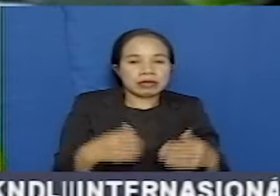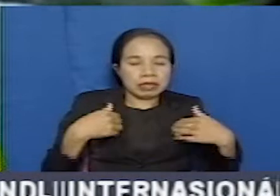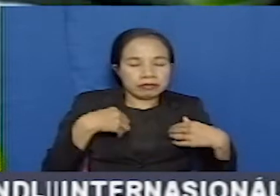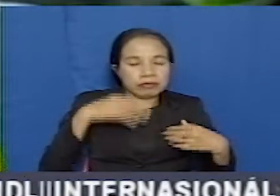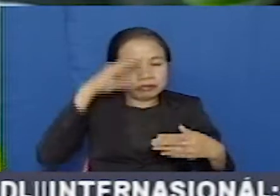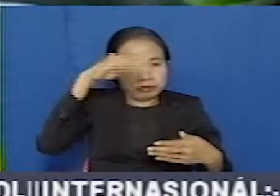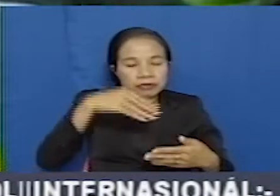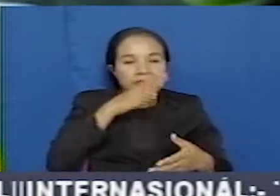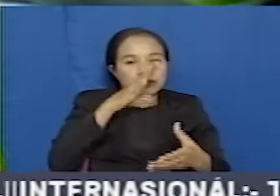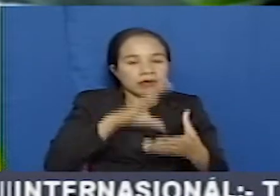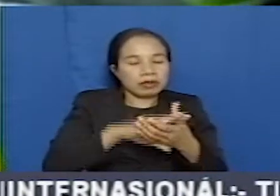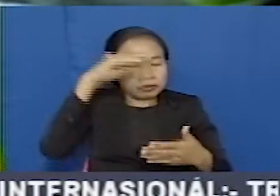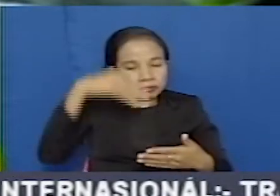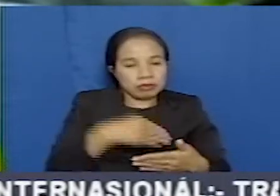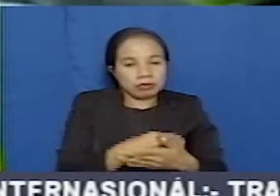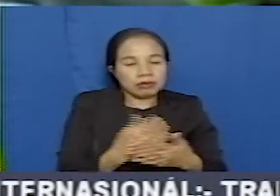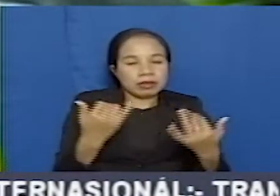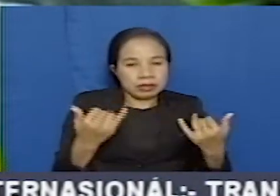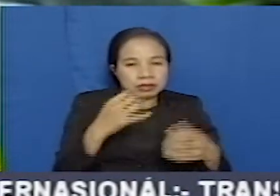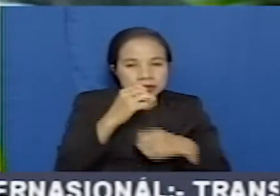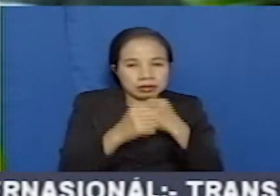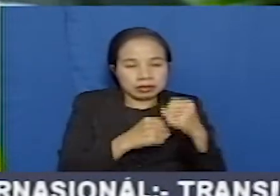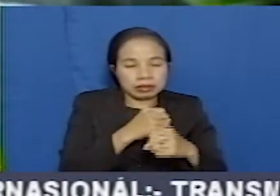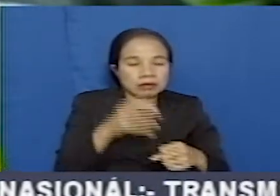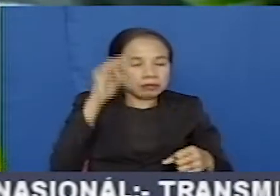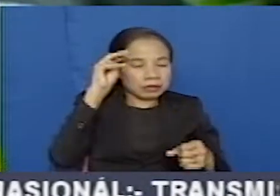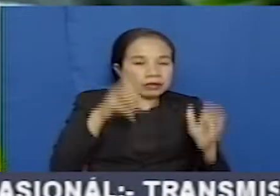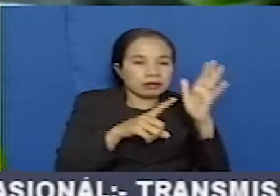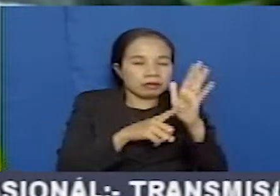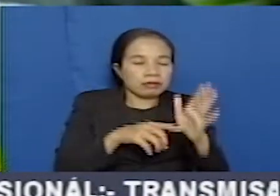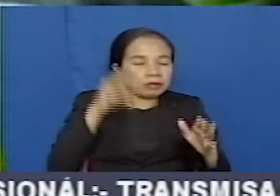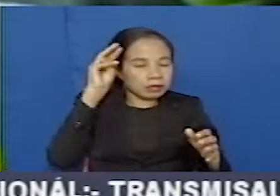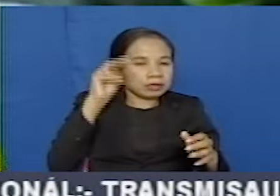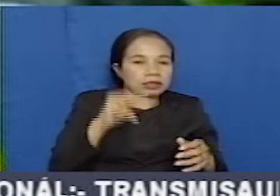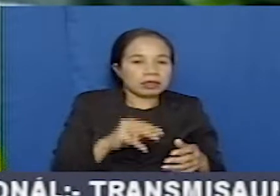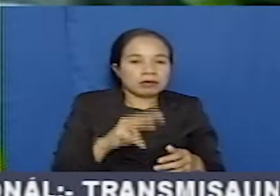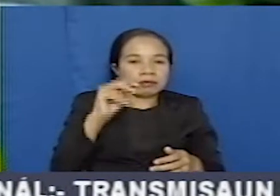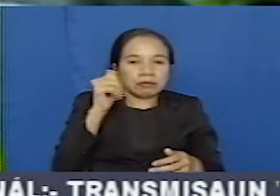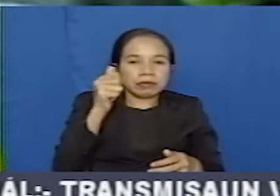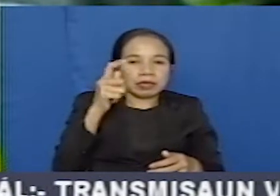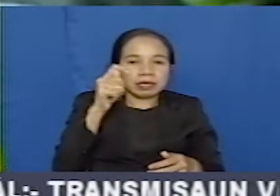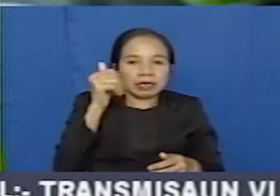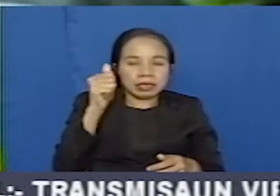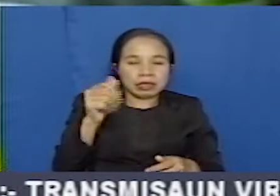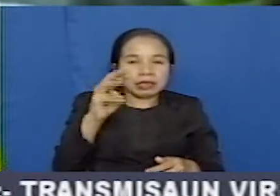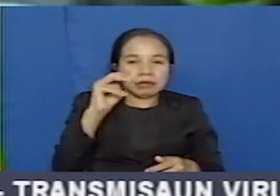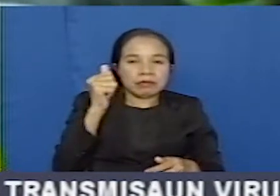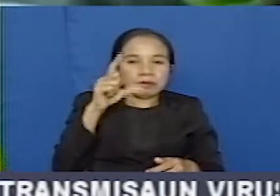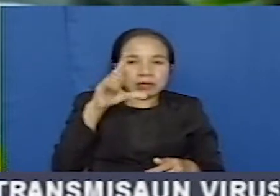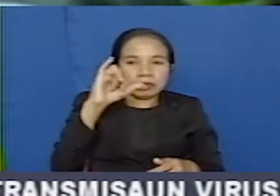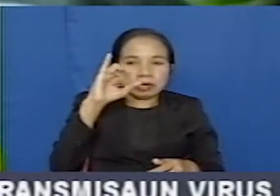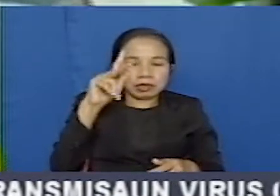terus. Nebe husu ba senhor ministro, berkare hato ba senhor ministro matamalik. Veterano ninia.